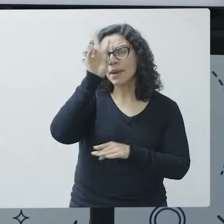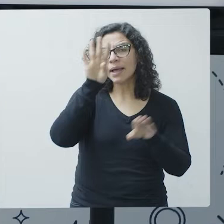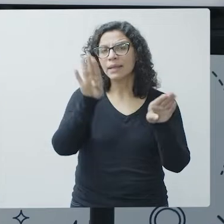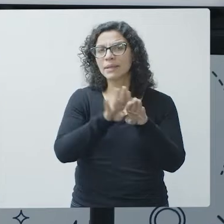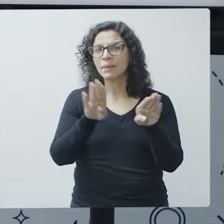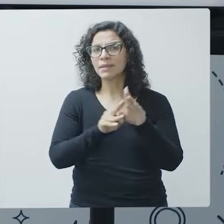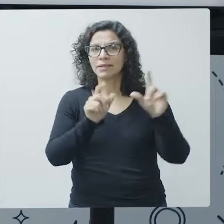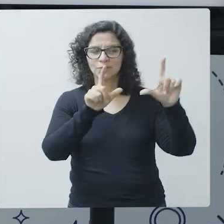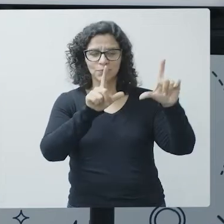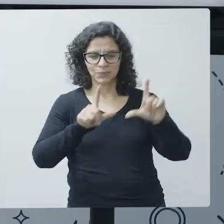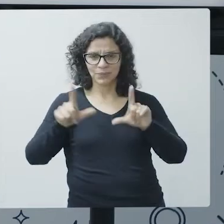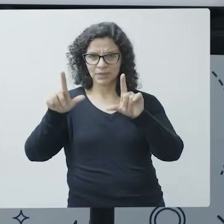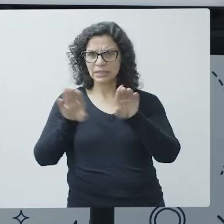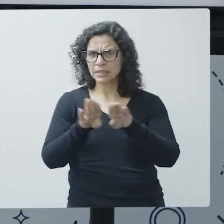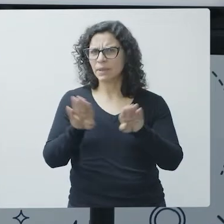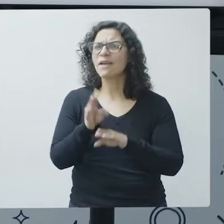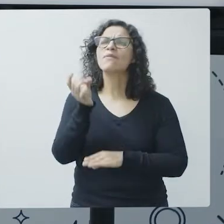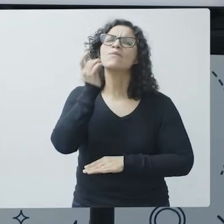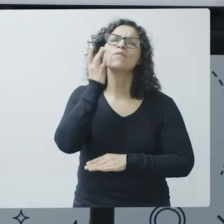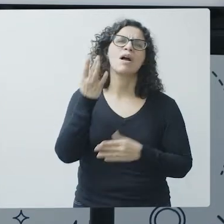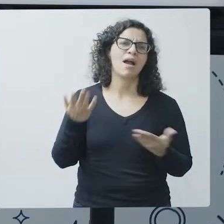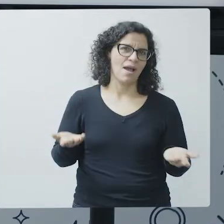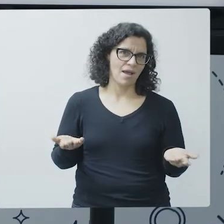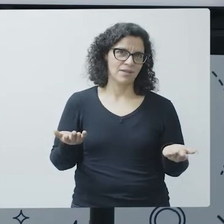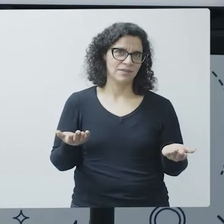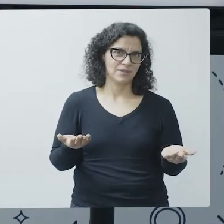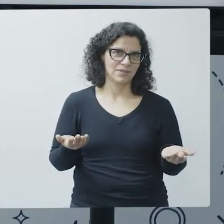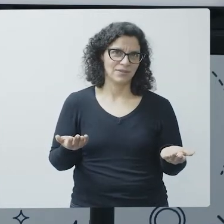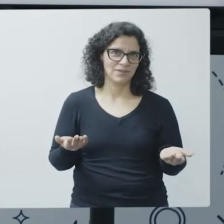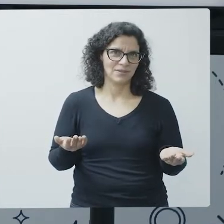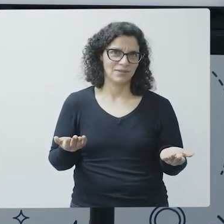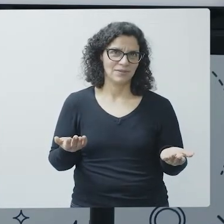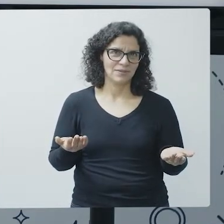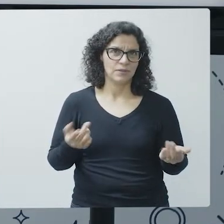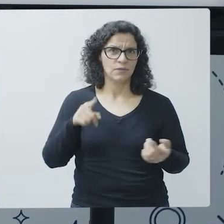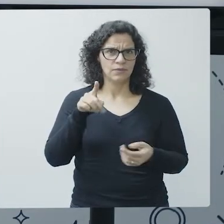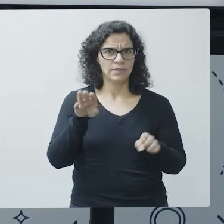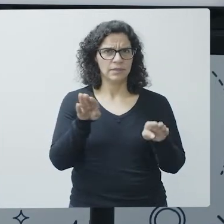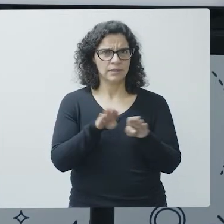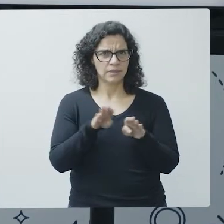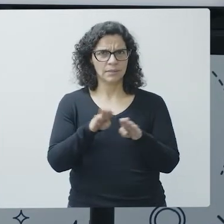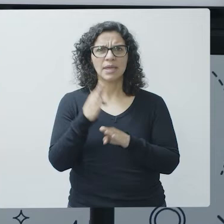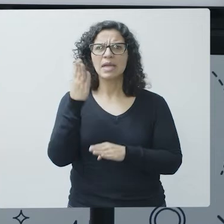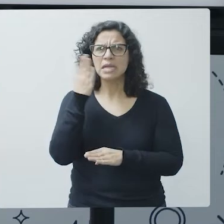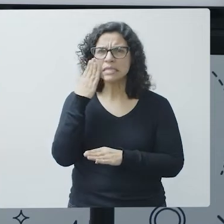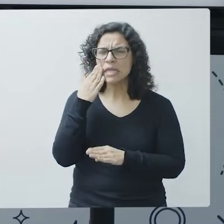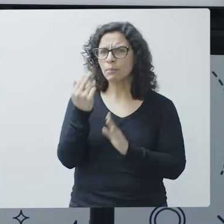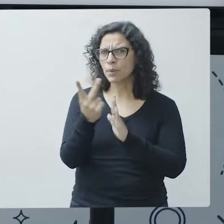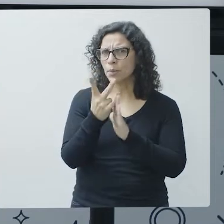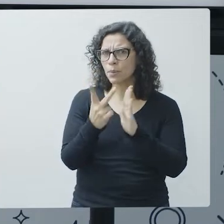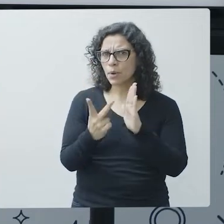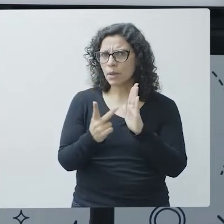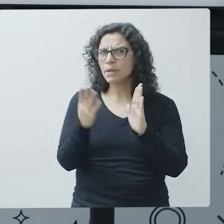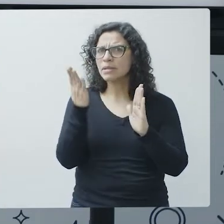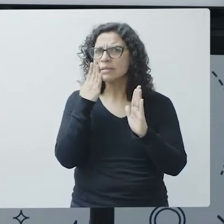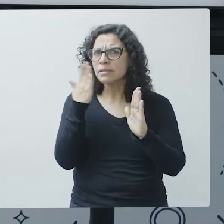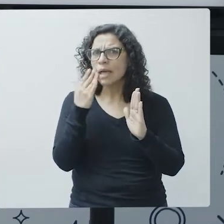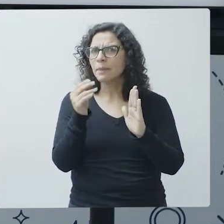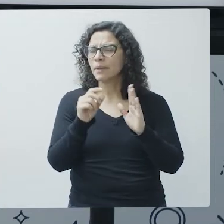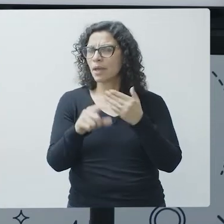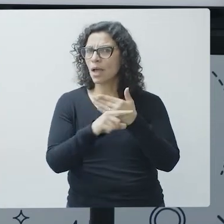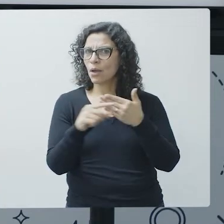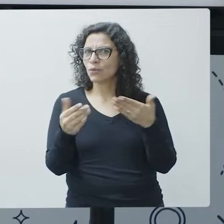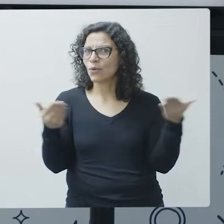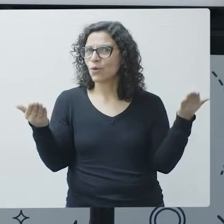das nossas imagens ou estava fácil demais? Ou será que você conhece esse poema da nossa autora de